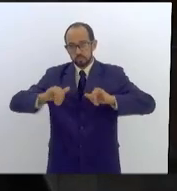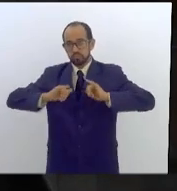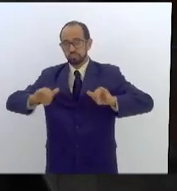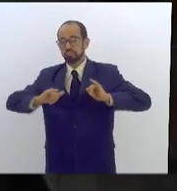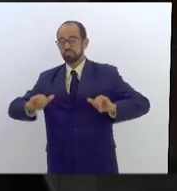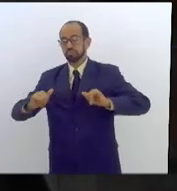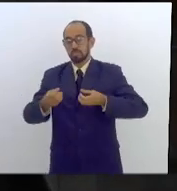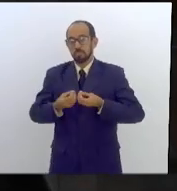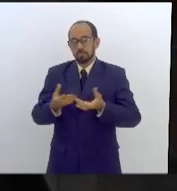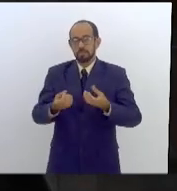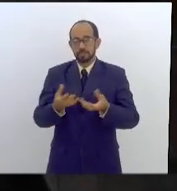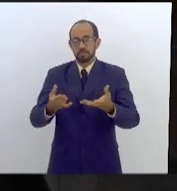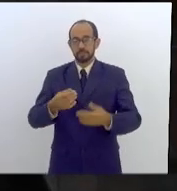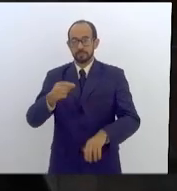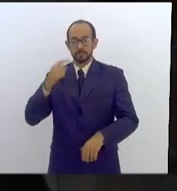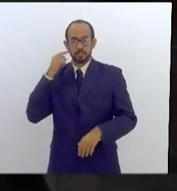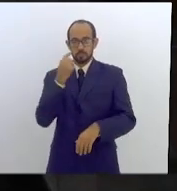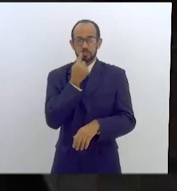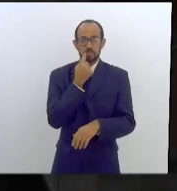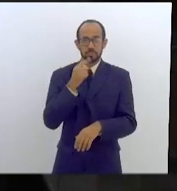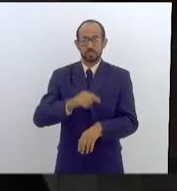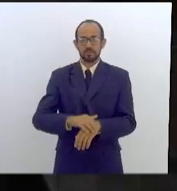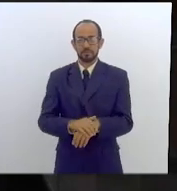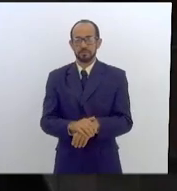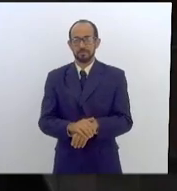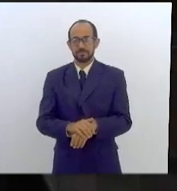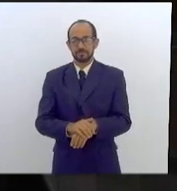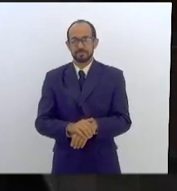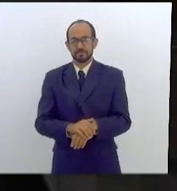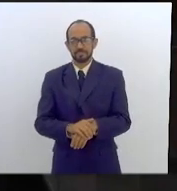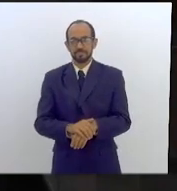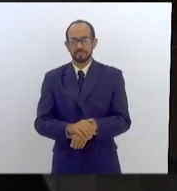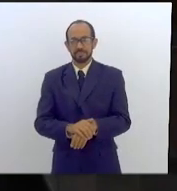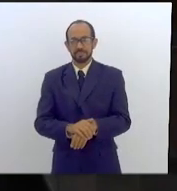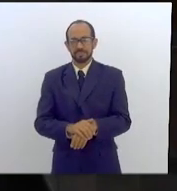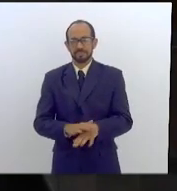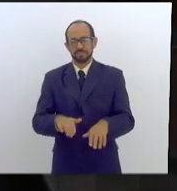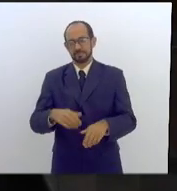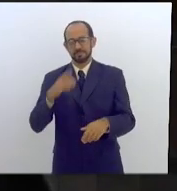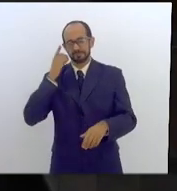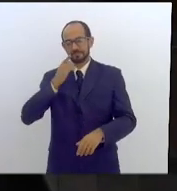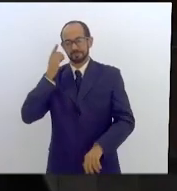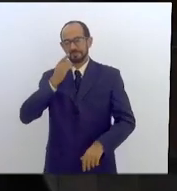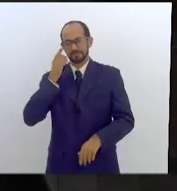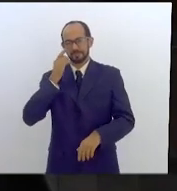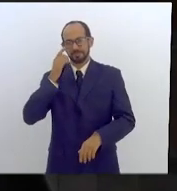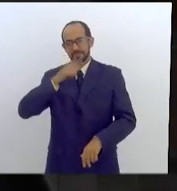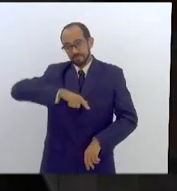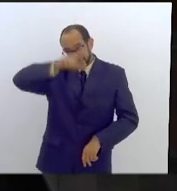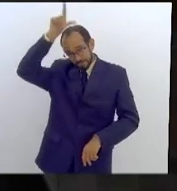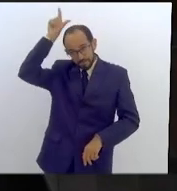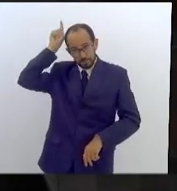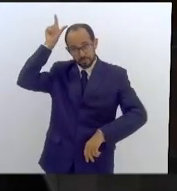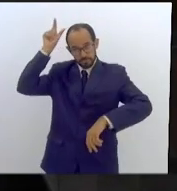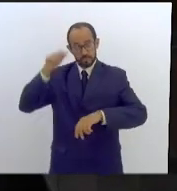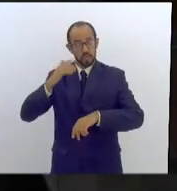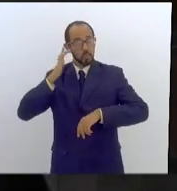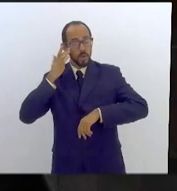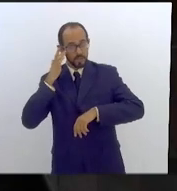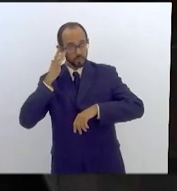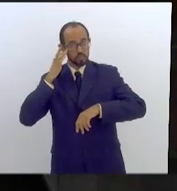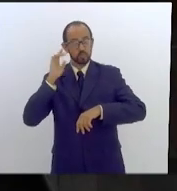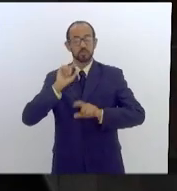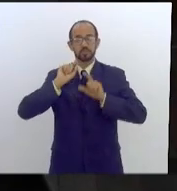com a comunidade surda do Rio de Janeiro Deputado Luiz Paulo eu acho que talvez